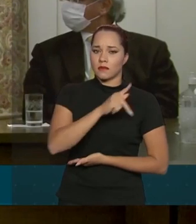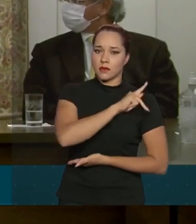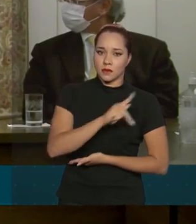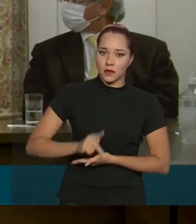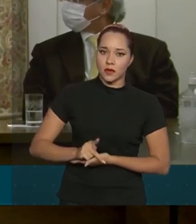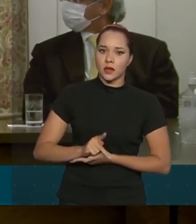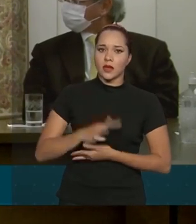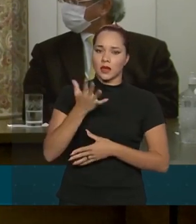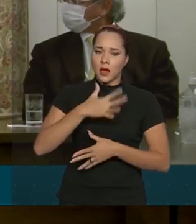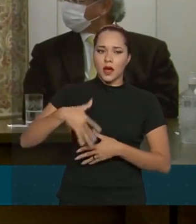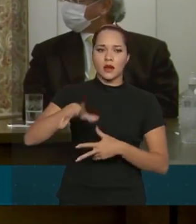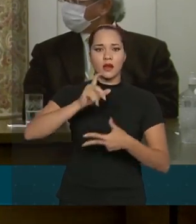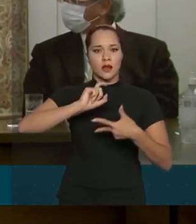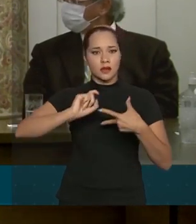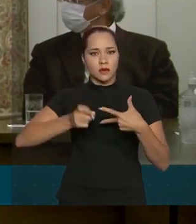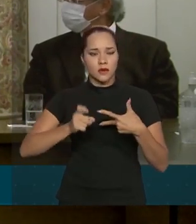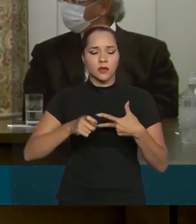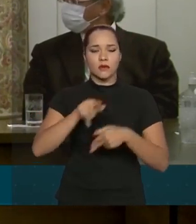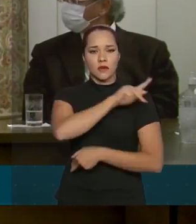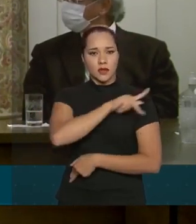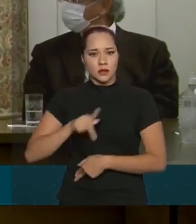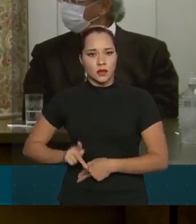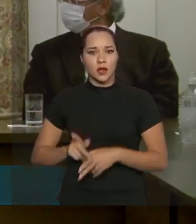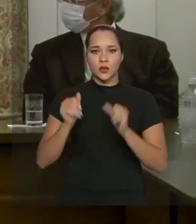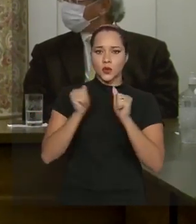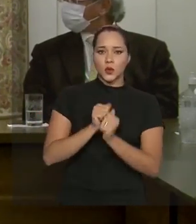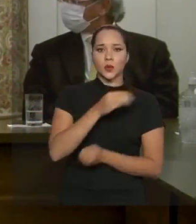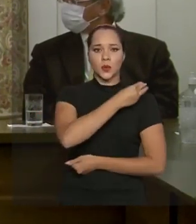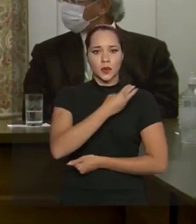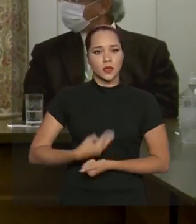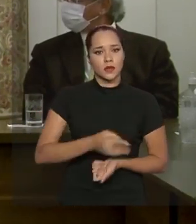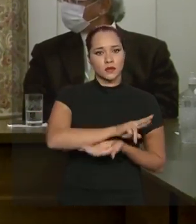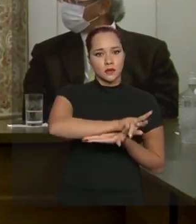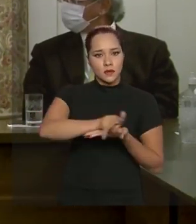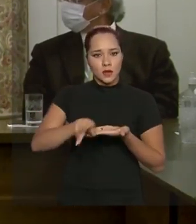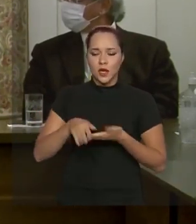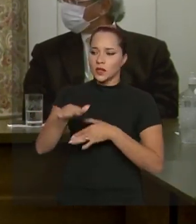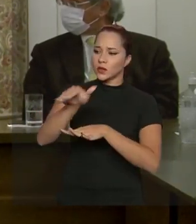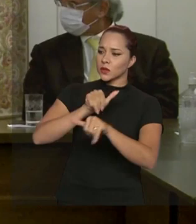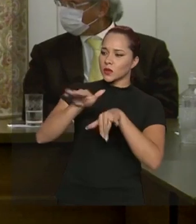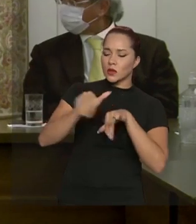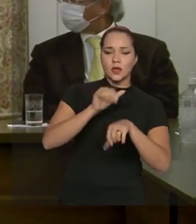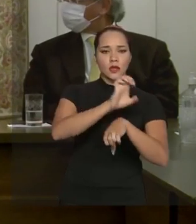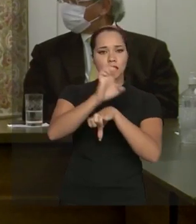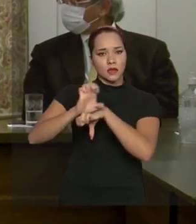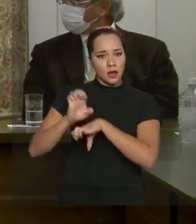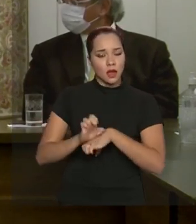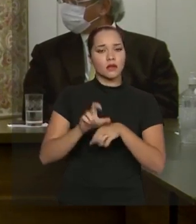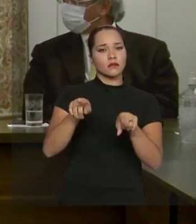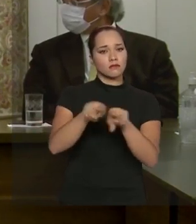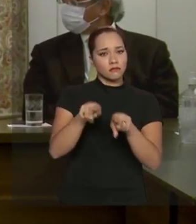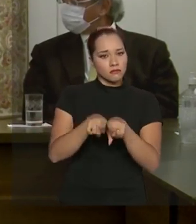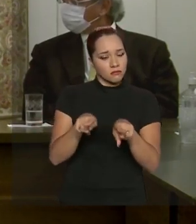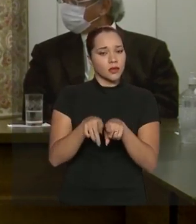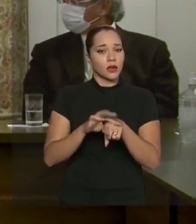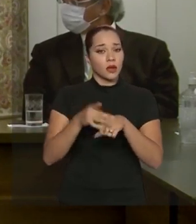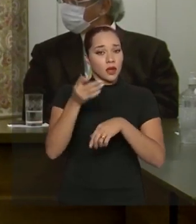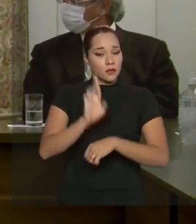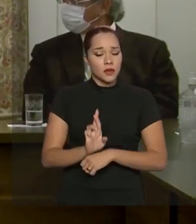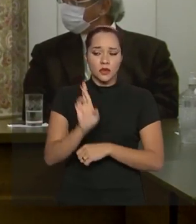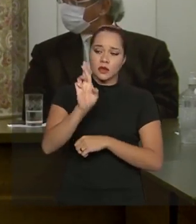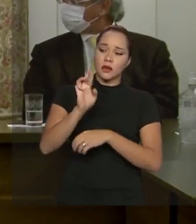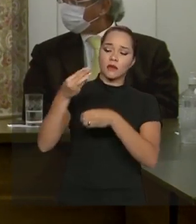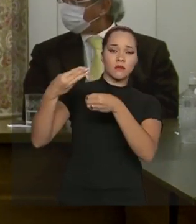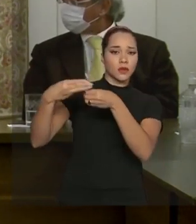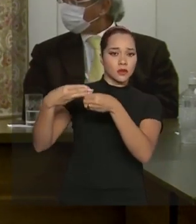Poder Executivo, o presidente da República, junto com seus ministros, chamando os outros poderes, chamando os estados também, os representantes